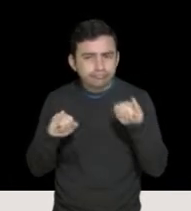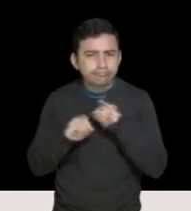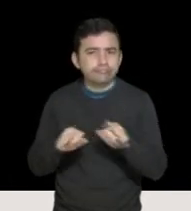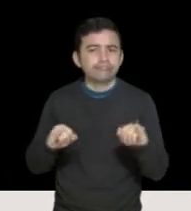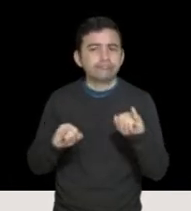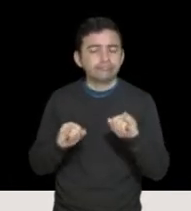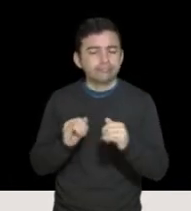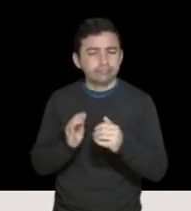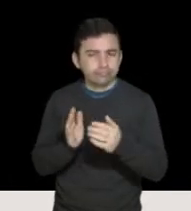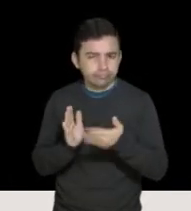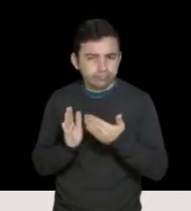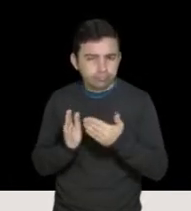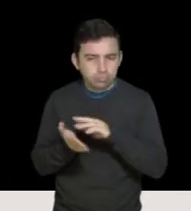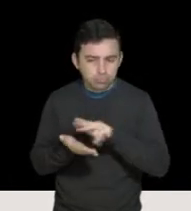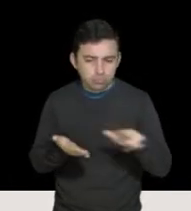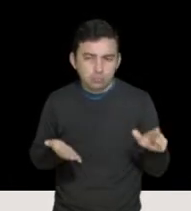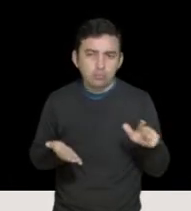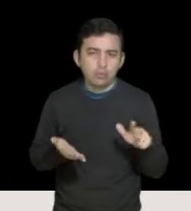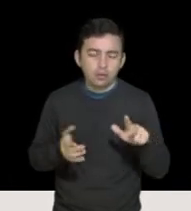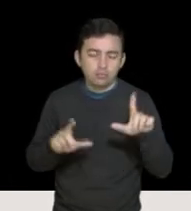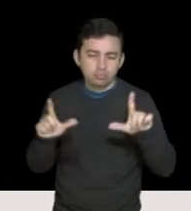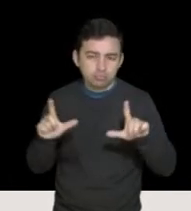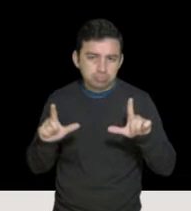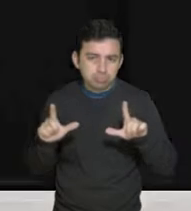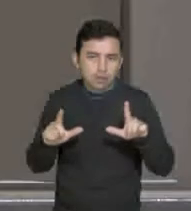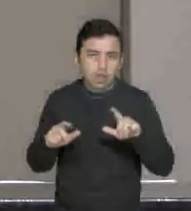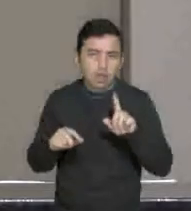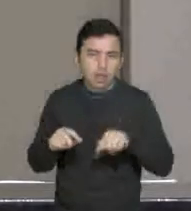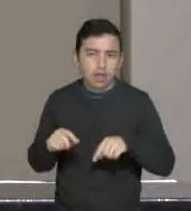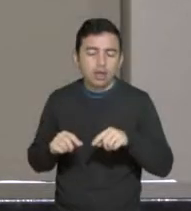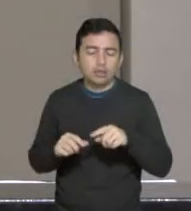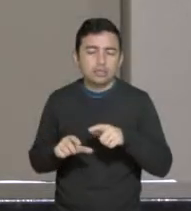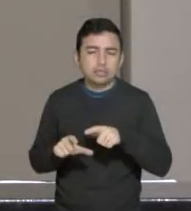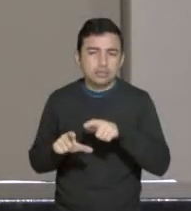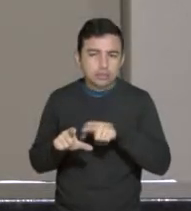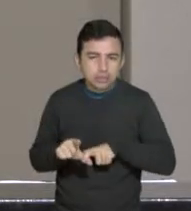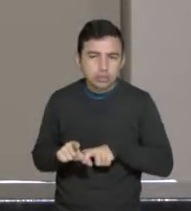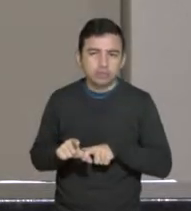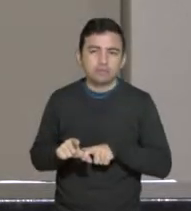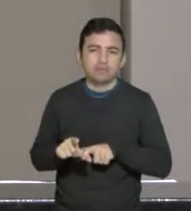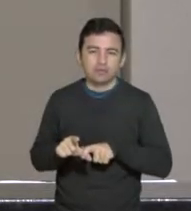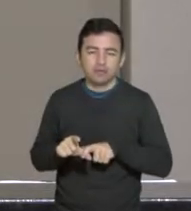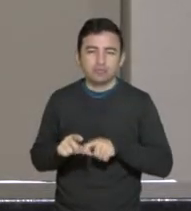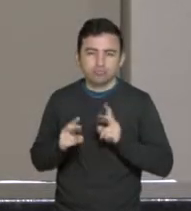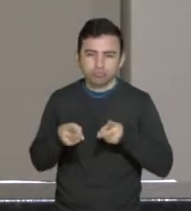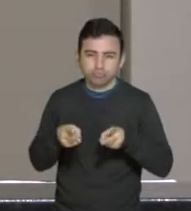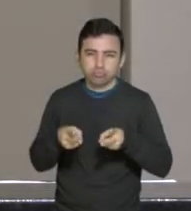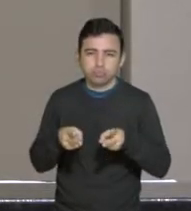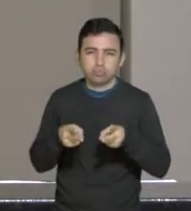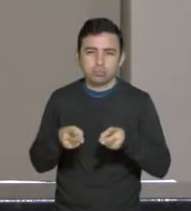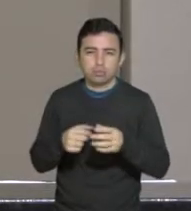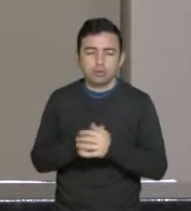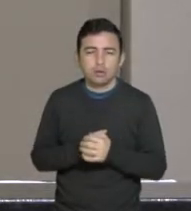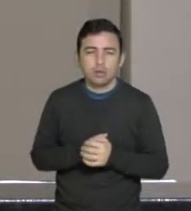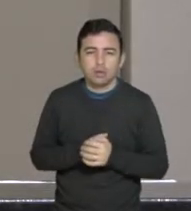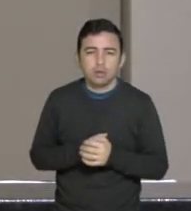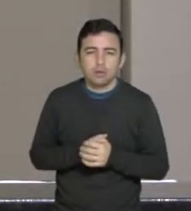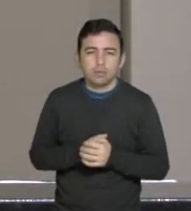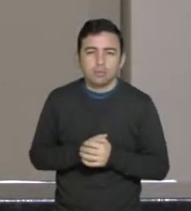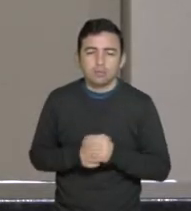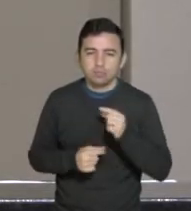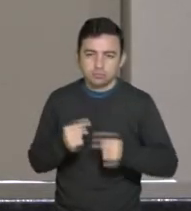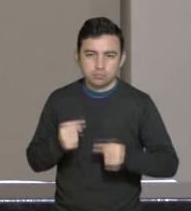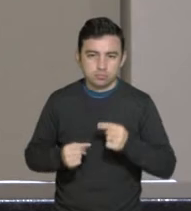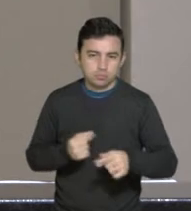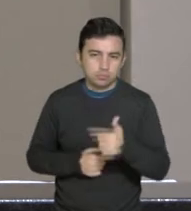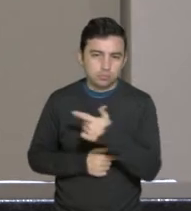imprensa catarinense a respeito da dívida ativa. em discussão, não havendo